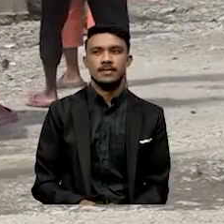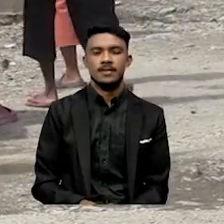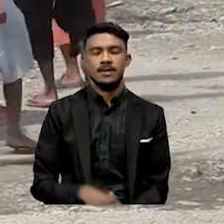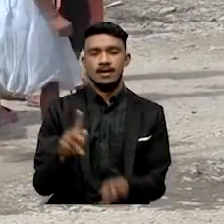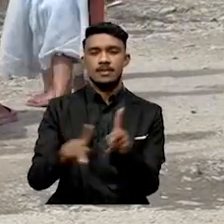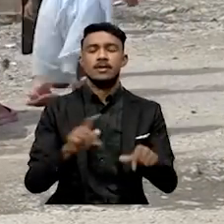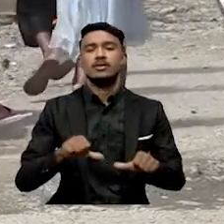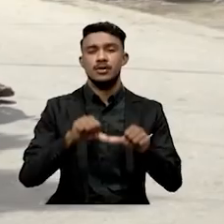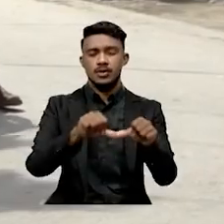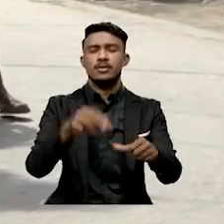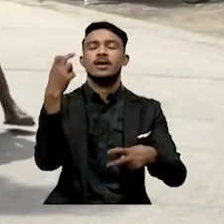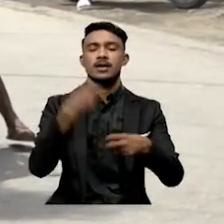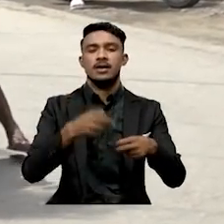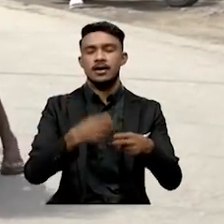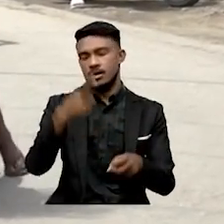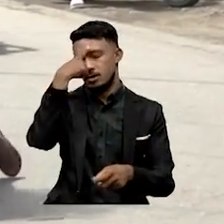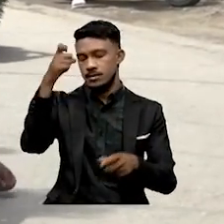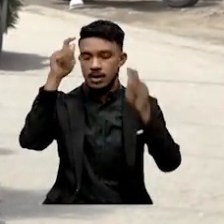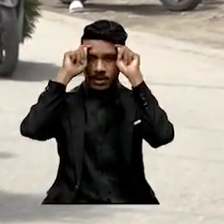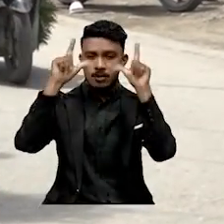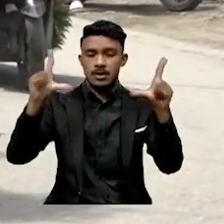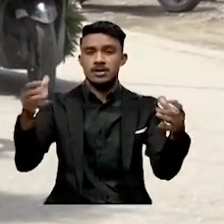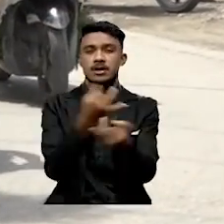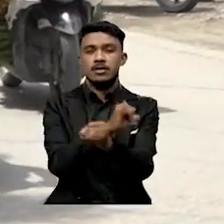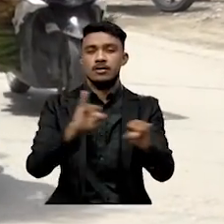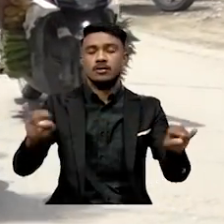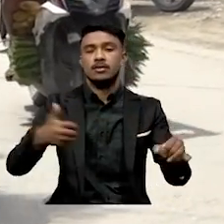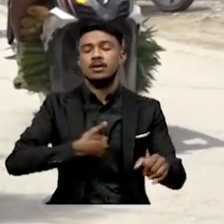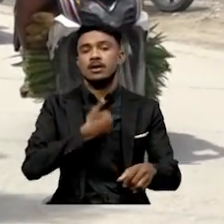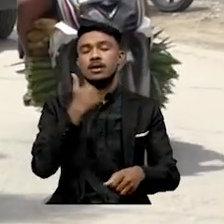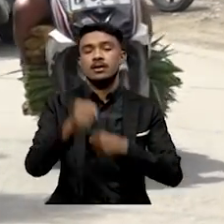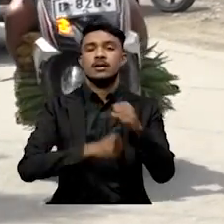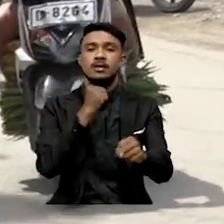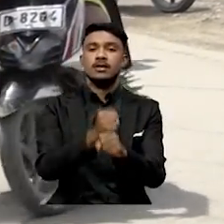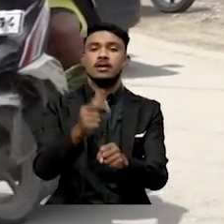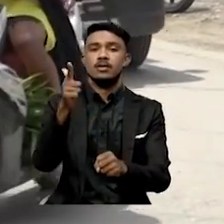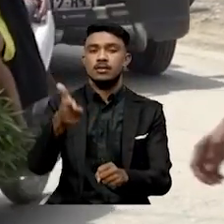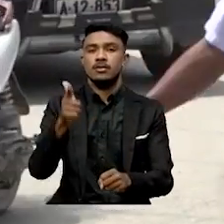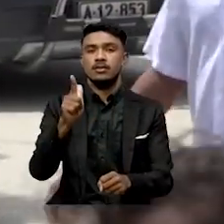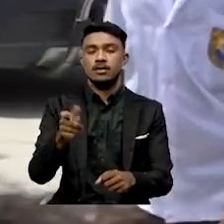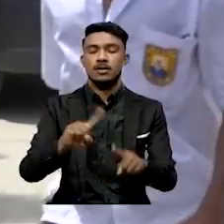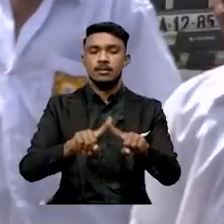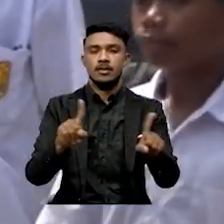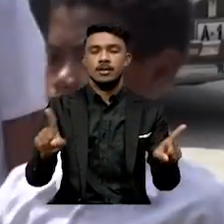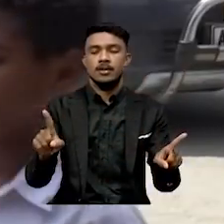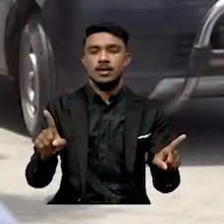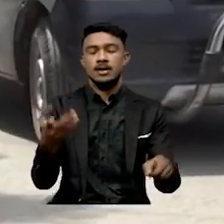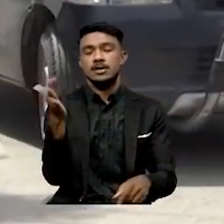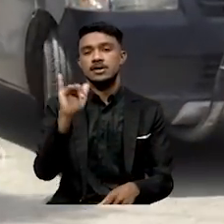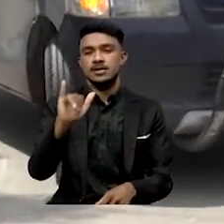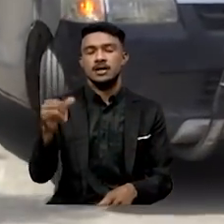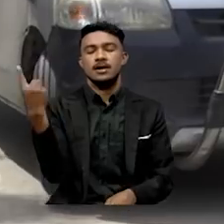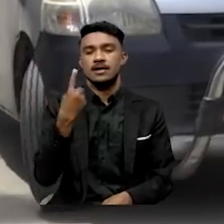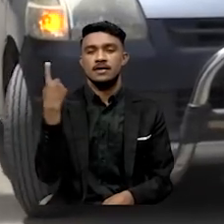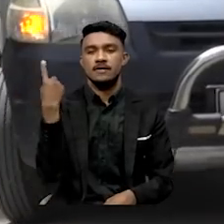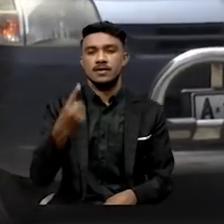Komunidad continua halerik tamba Timor Leste, Ukunan, Tinan, Ruanulona. Maybe Sira,